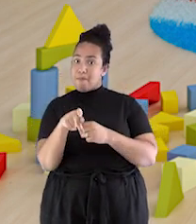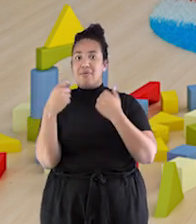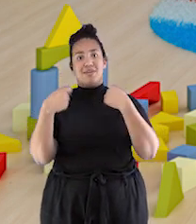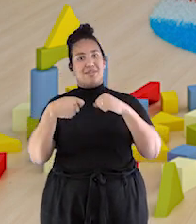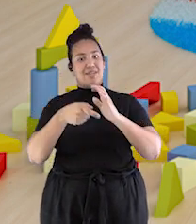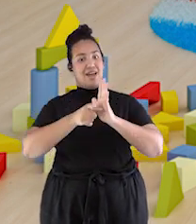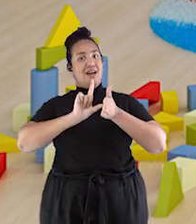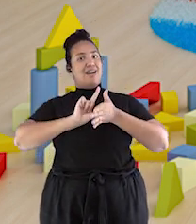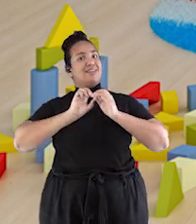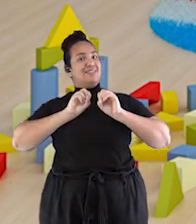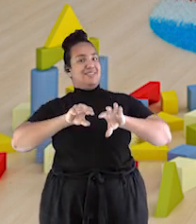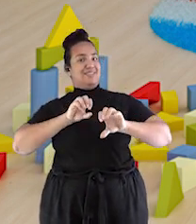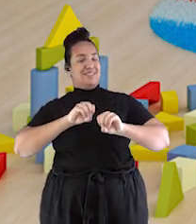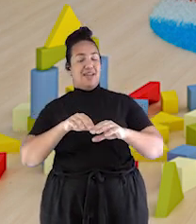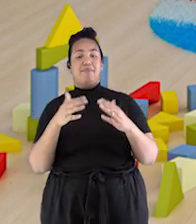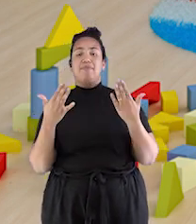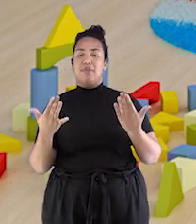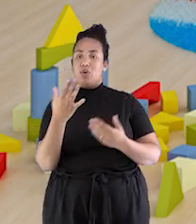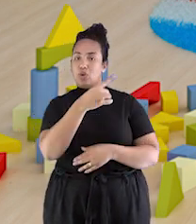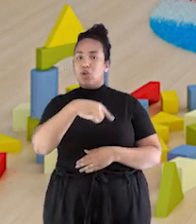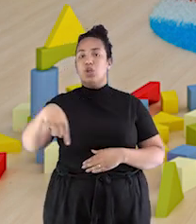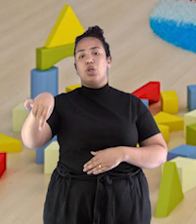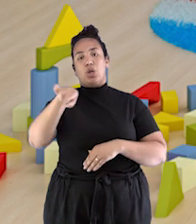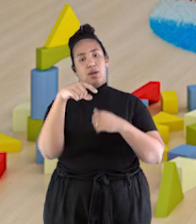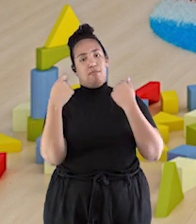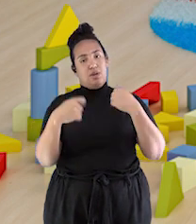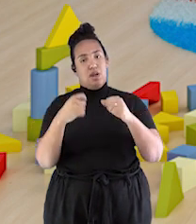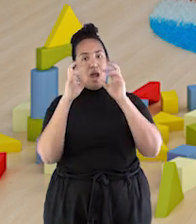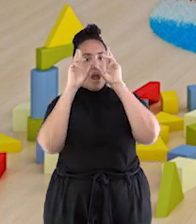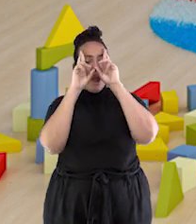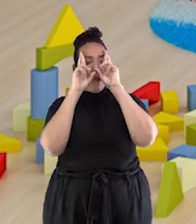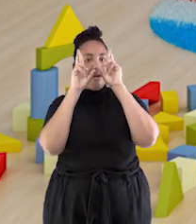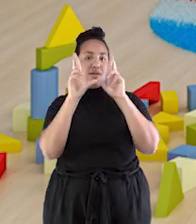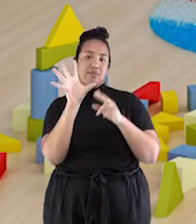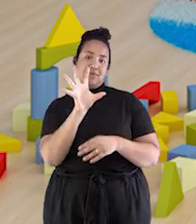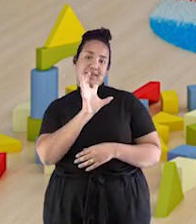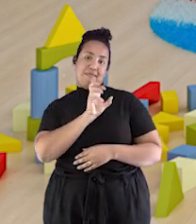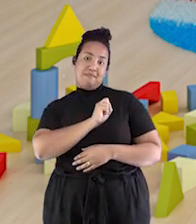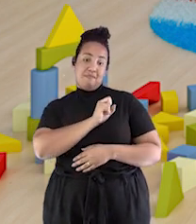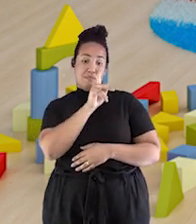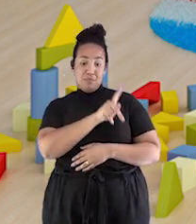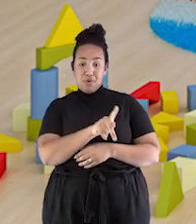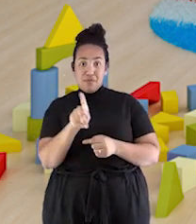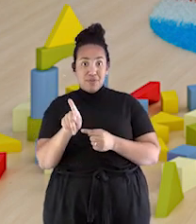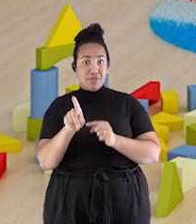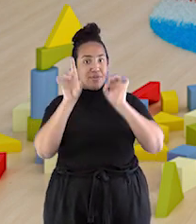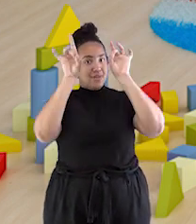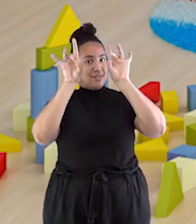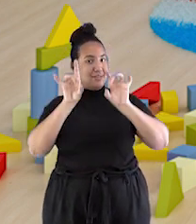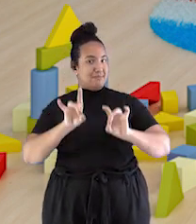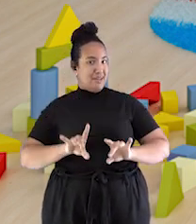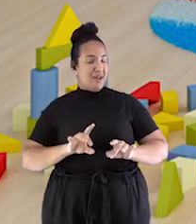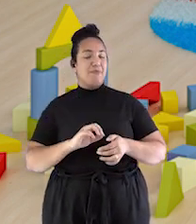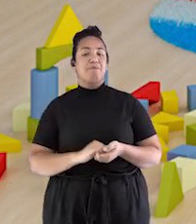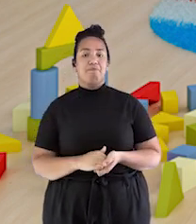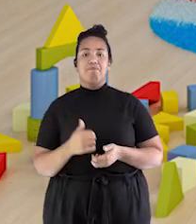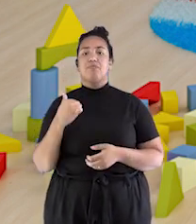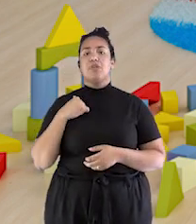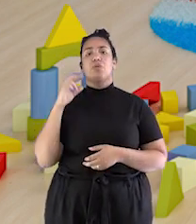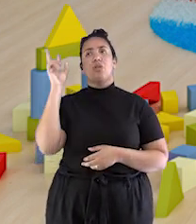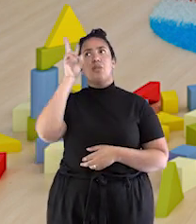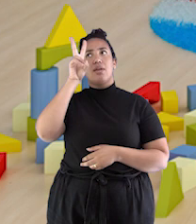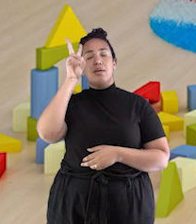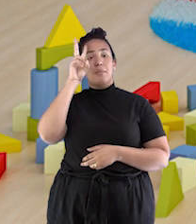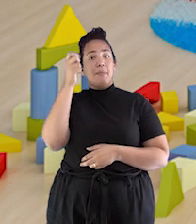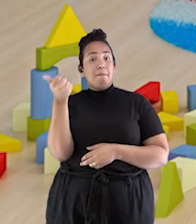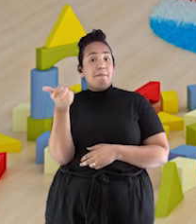isso devemos respeitar, amar o nosso professor. Ele é muito especial. Eu lembro até hoje